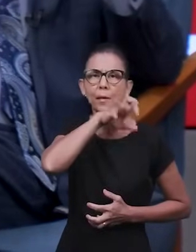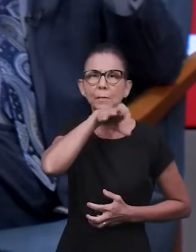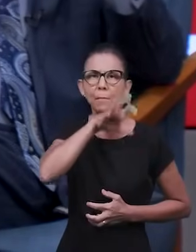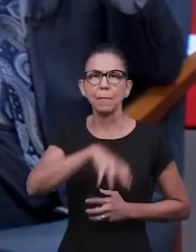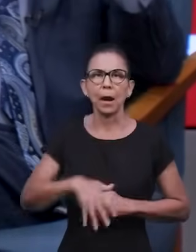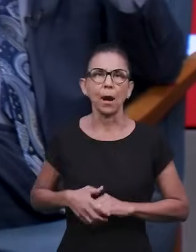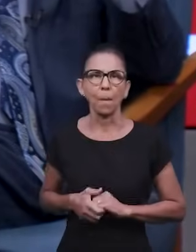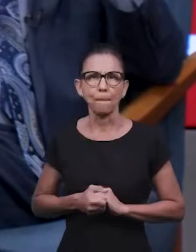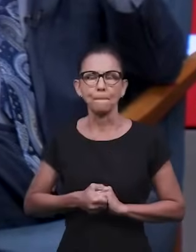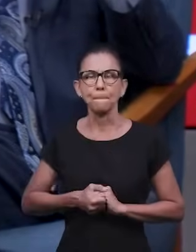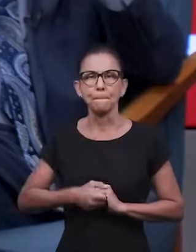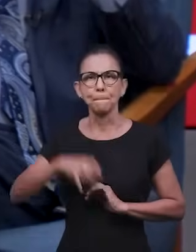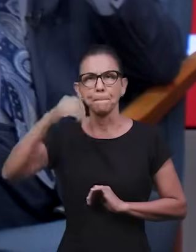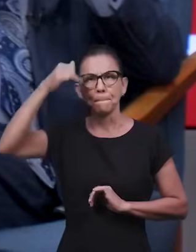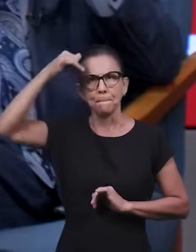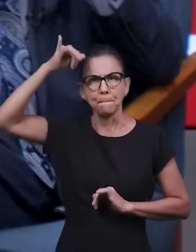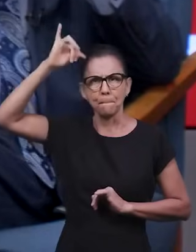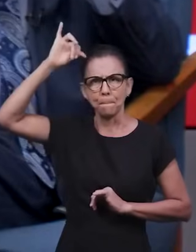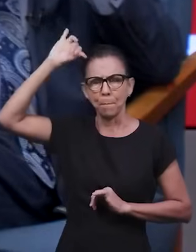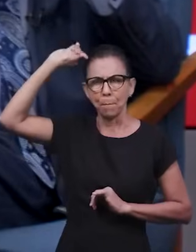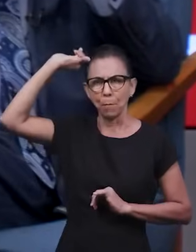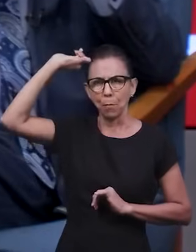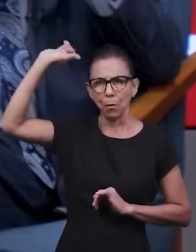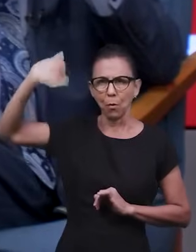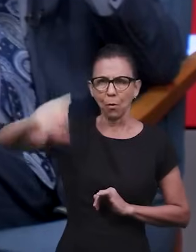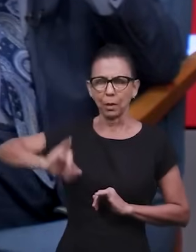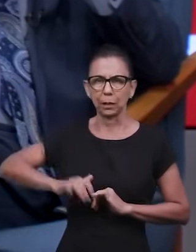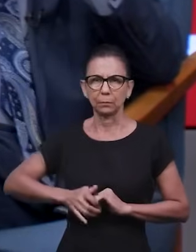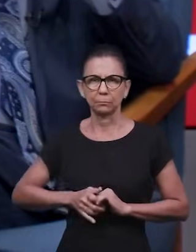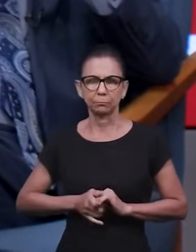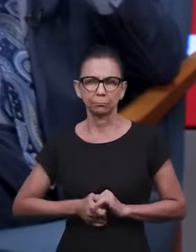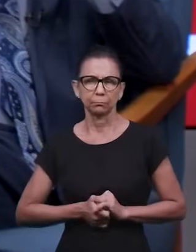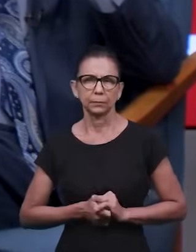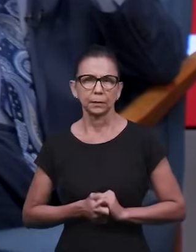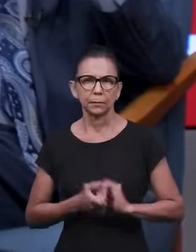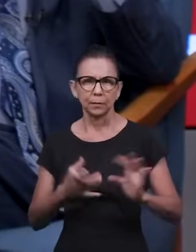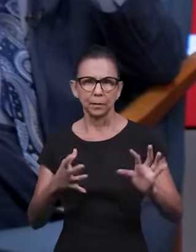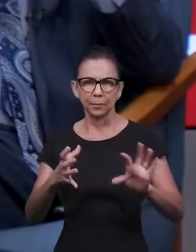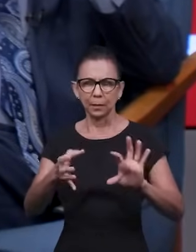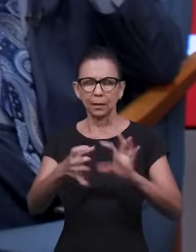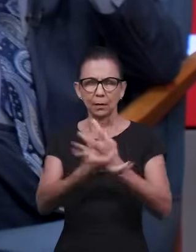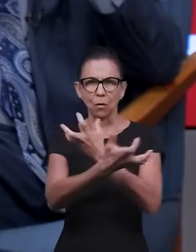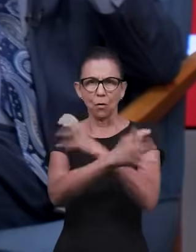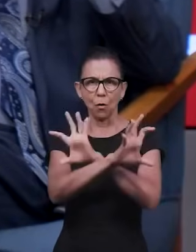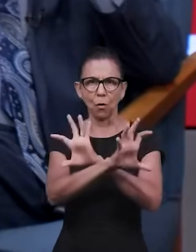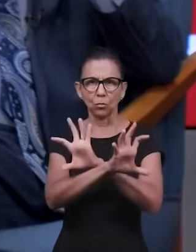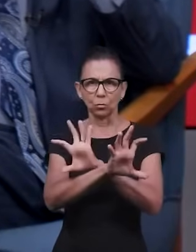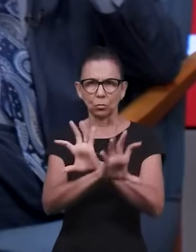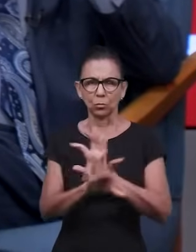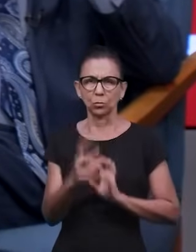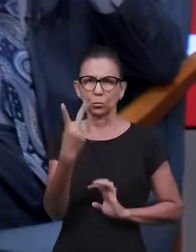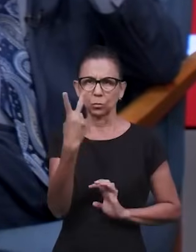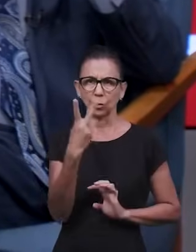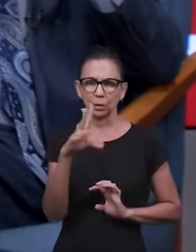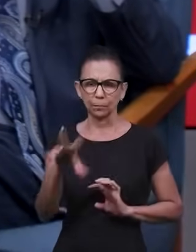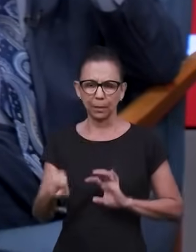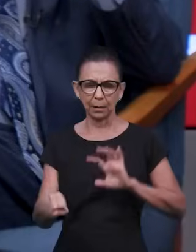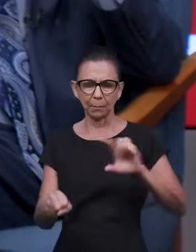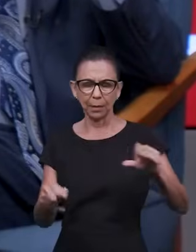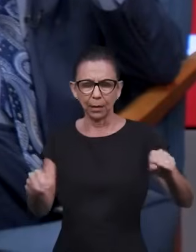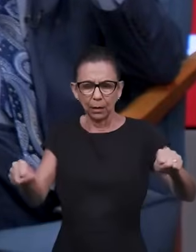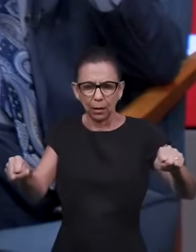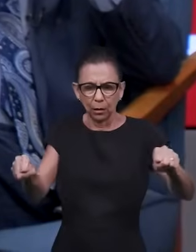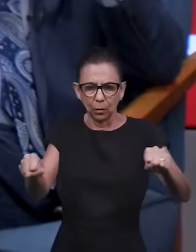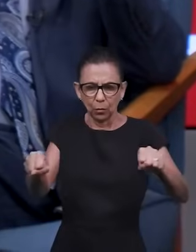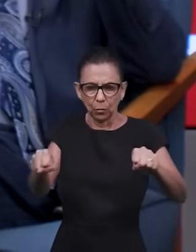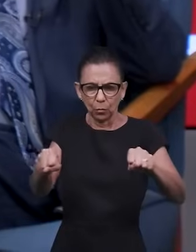Se você pegar os dois ossos principais do boi aquela aqueles ligamentos que fazem a ligação entre um osso